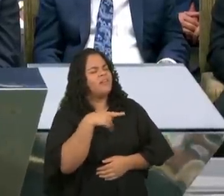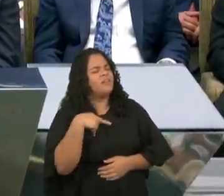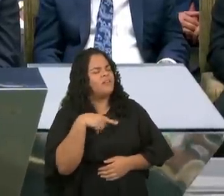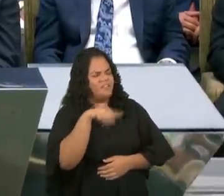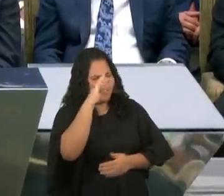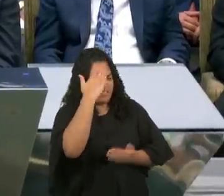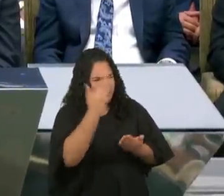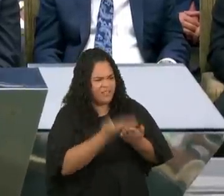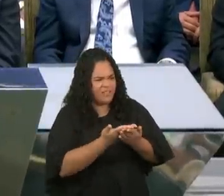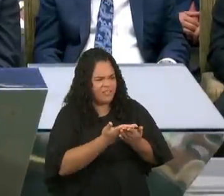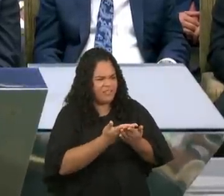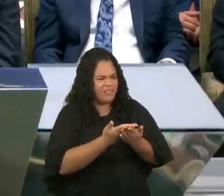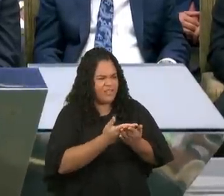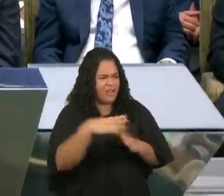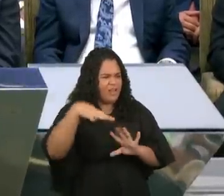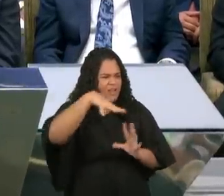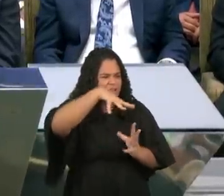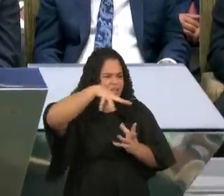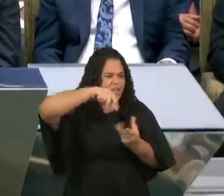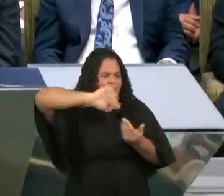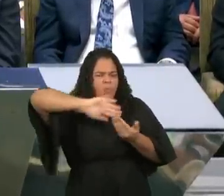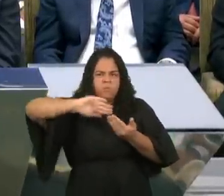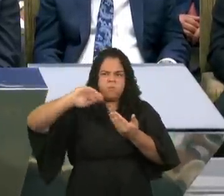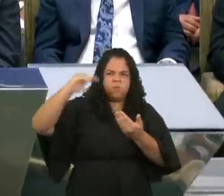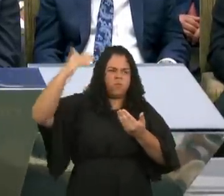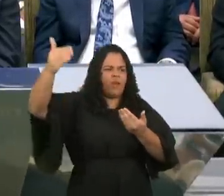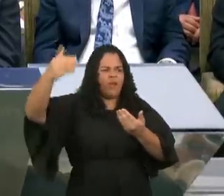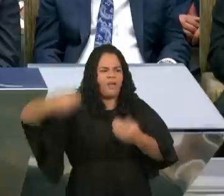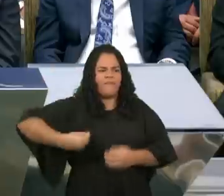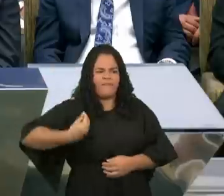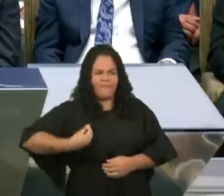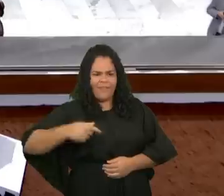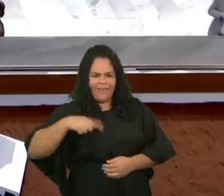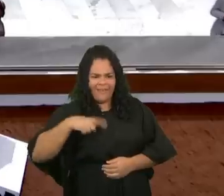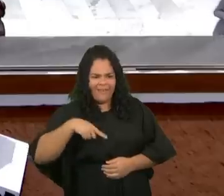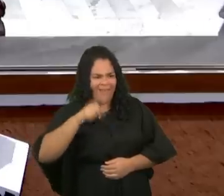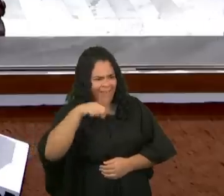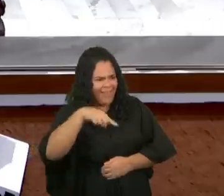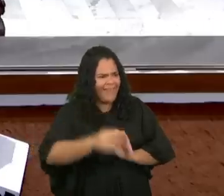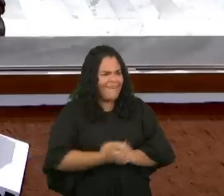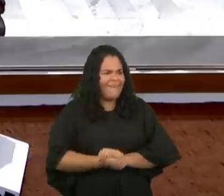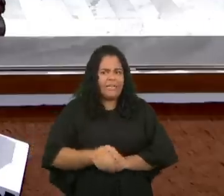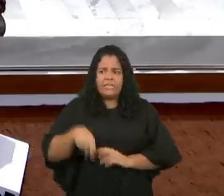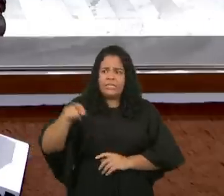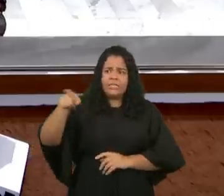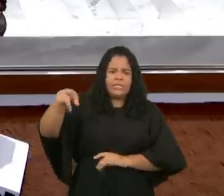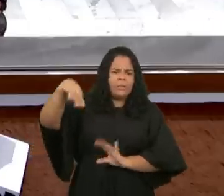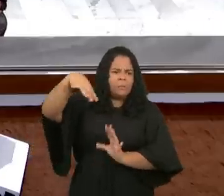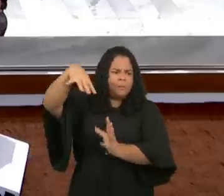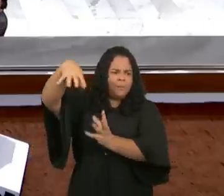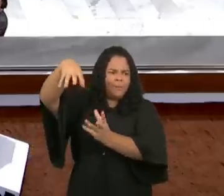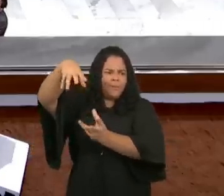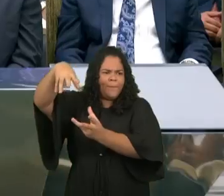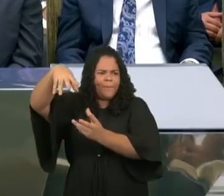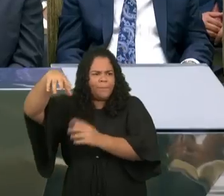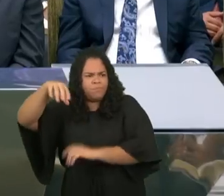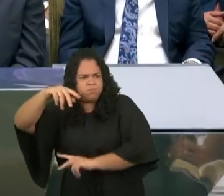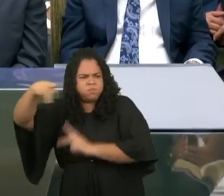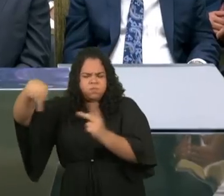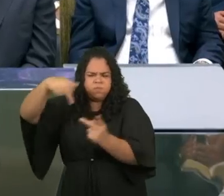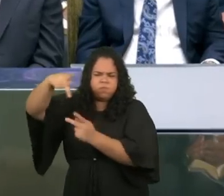da Terra, como é que Deus vai criar um negócio desse tamanho assim e não tem nada lá? Digo, ô irmão.